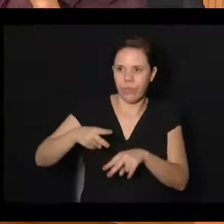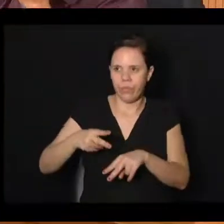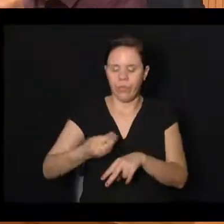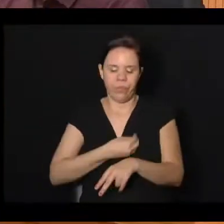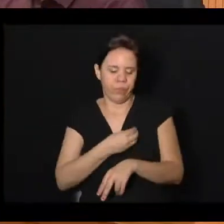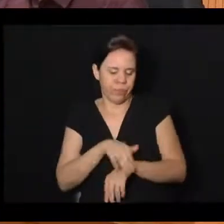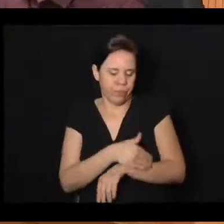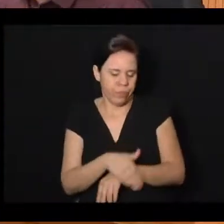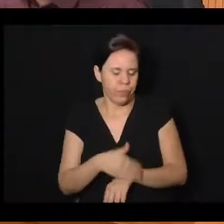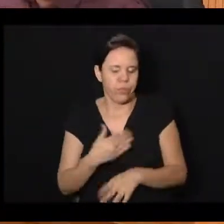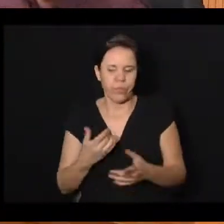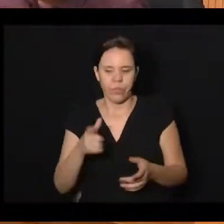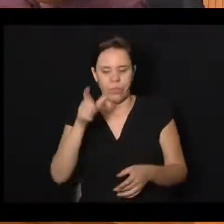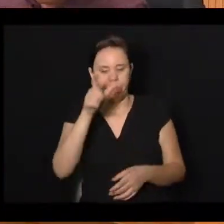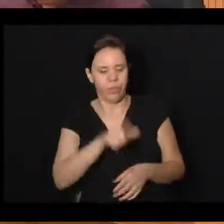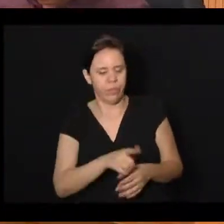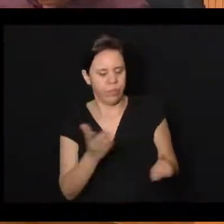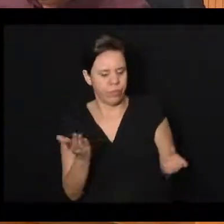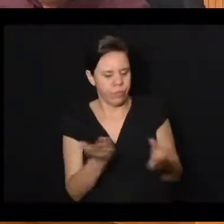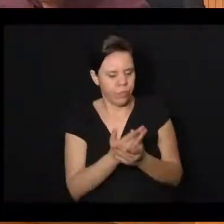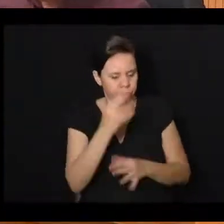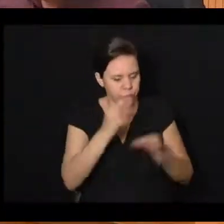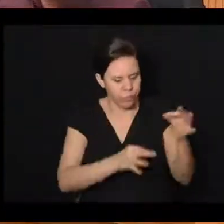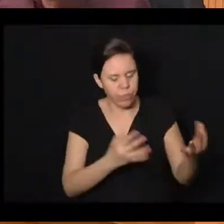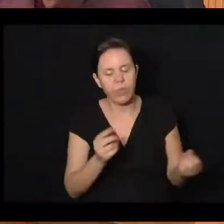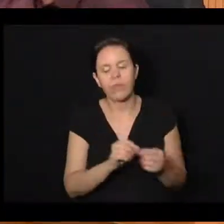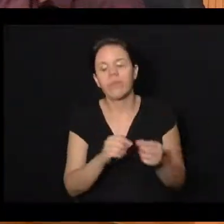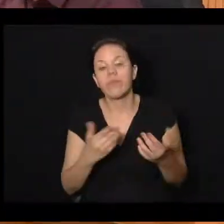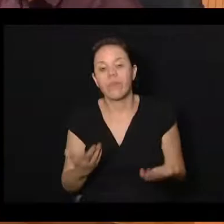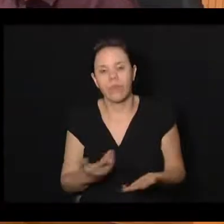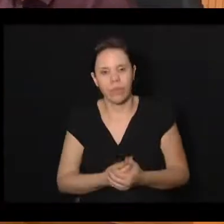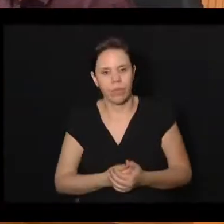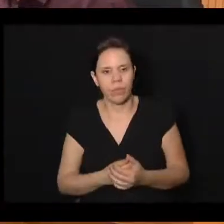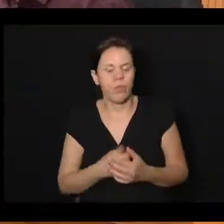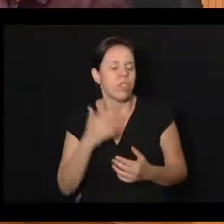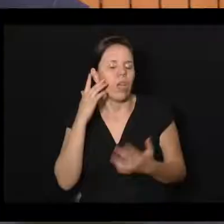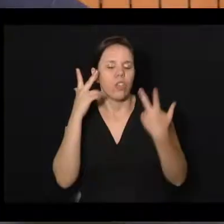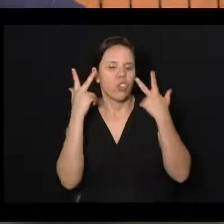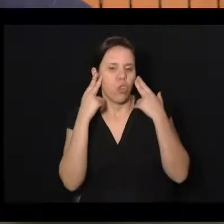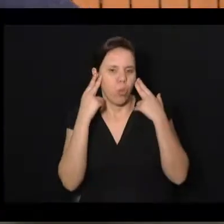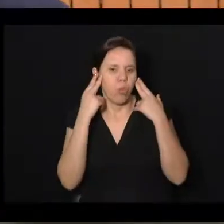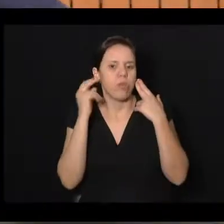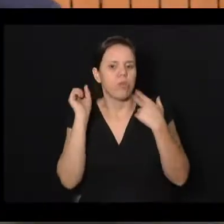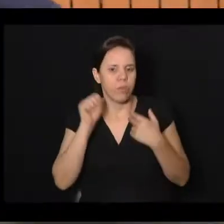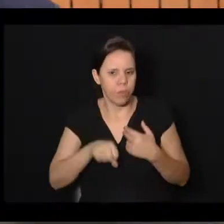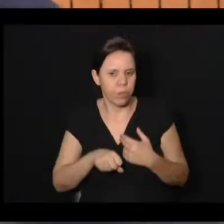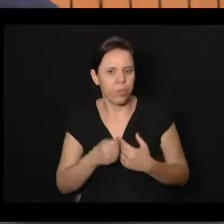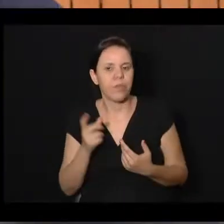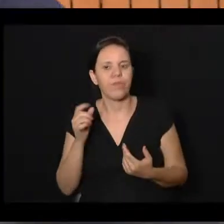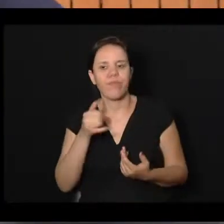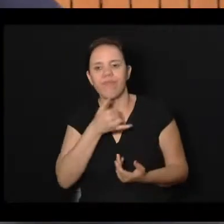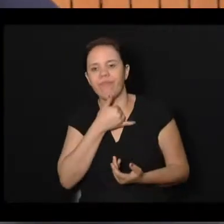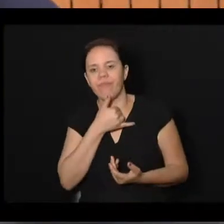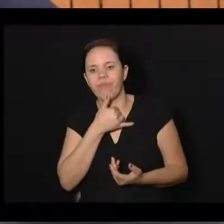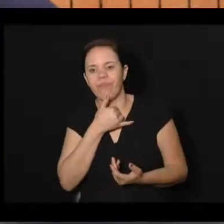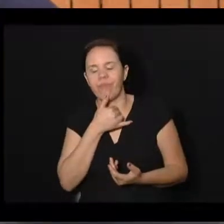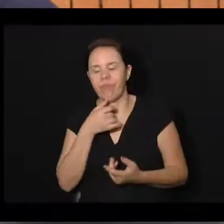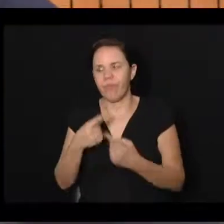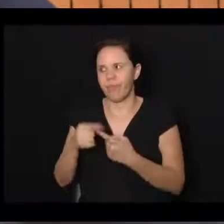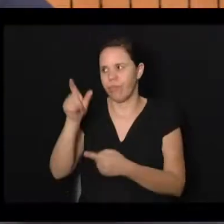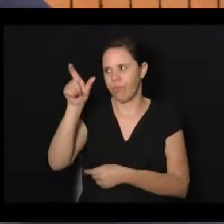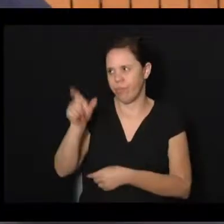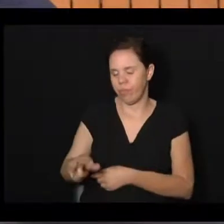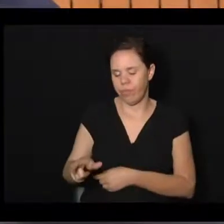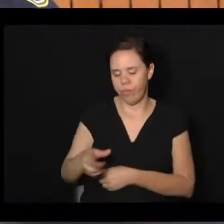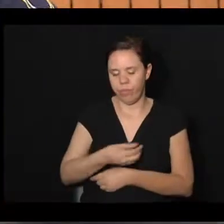justiça que tem a ver com ela foi à população sim é muito comum e infelizmente porque a pessoa quando ela está em